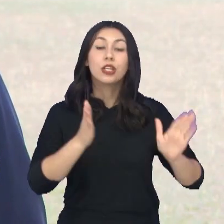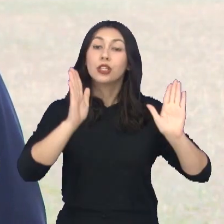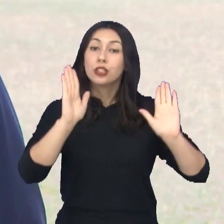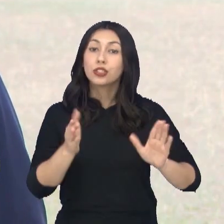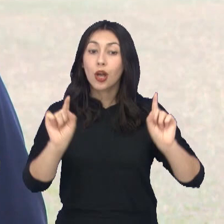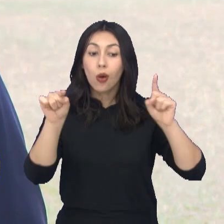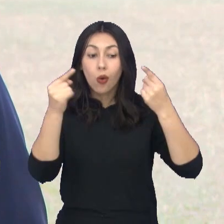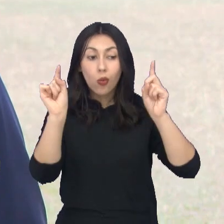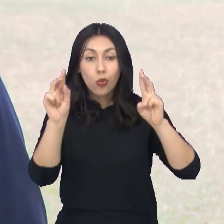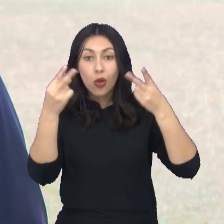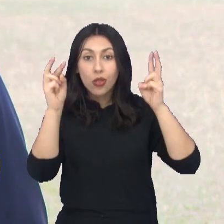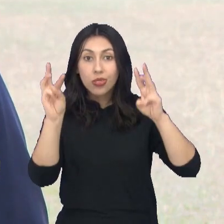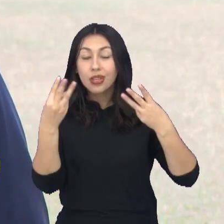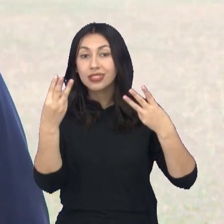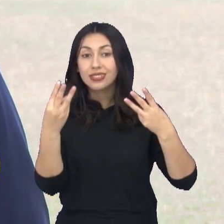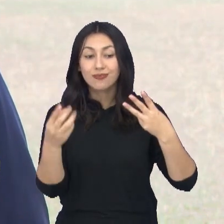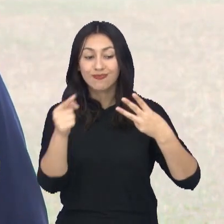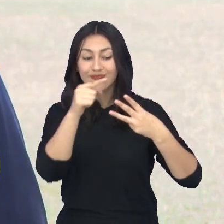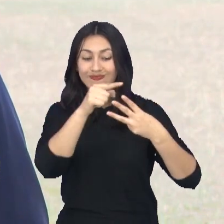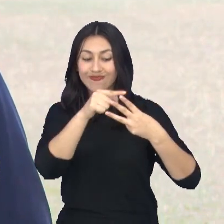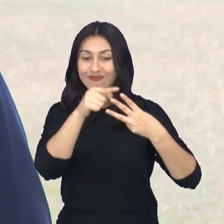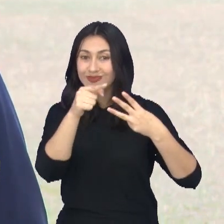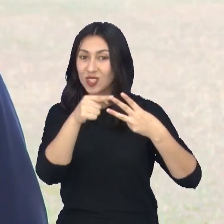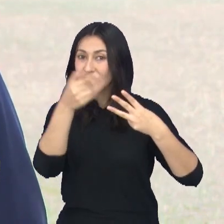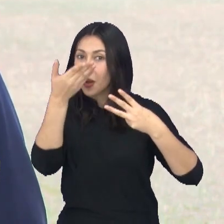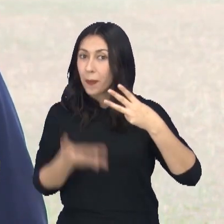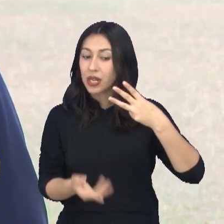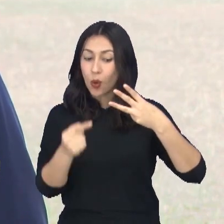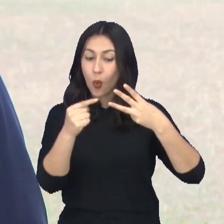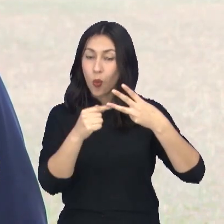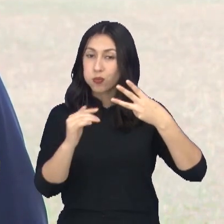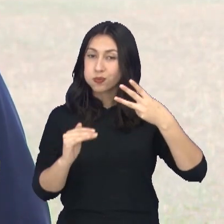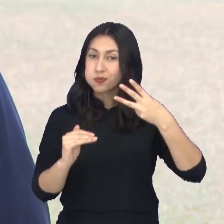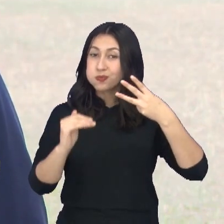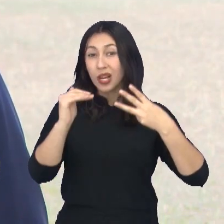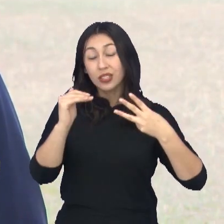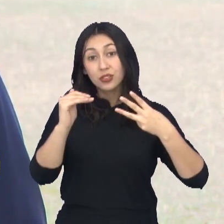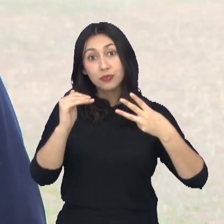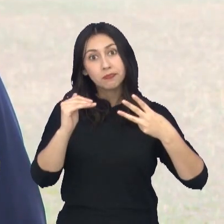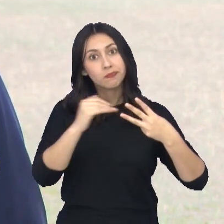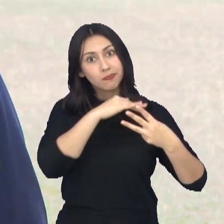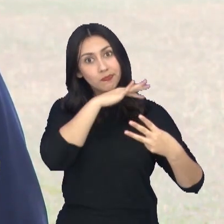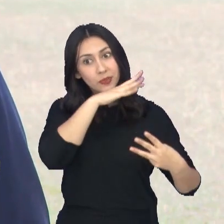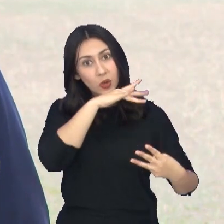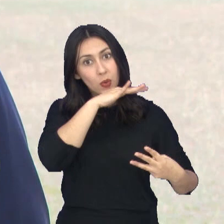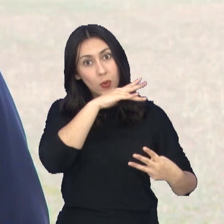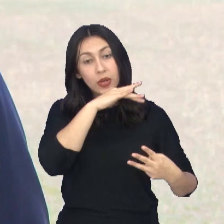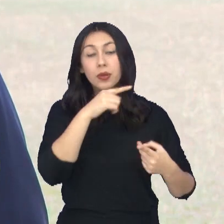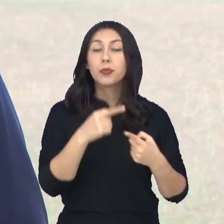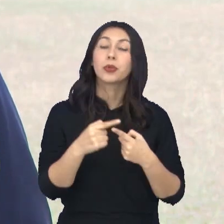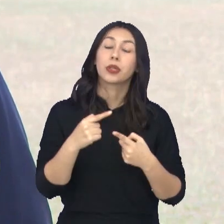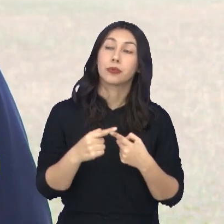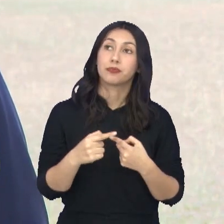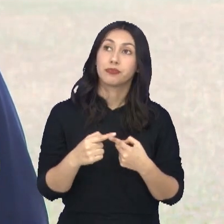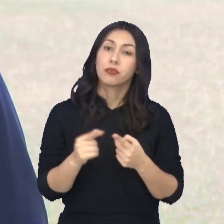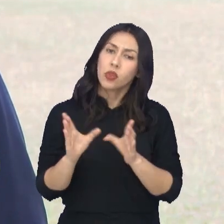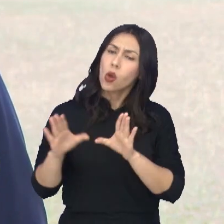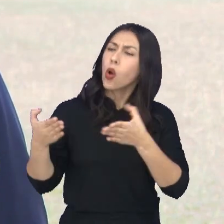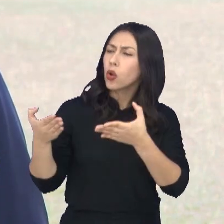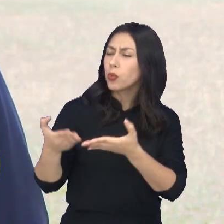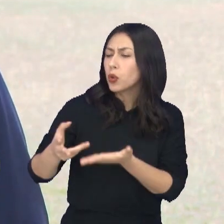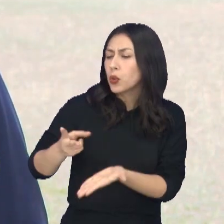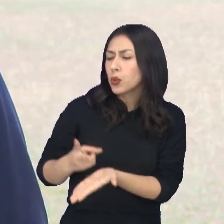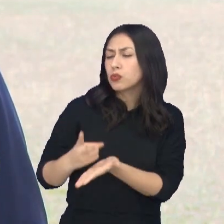jogos, dois negativos e um empate. Isso é ruim, embora a equipe vem mantendo, né, a